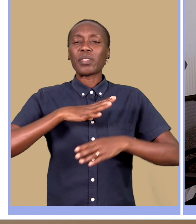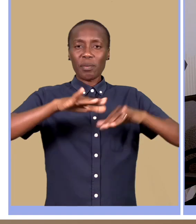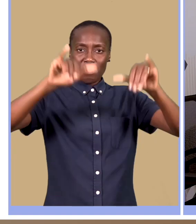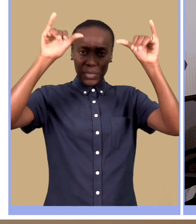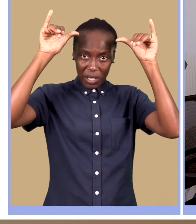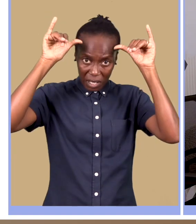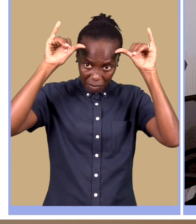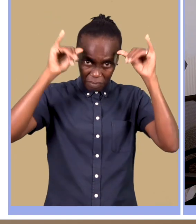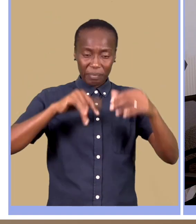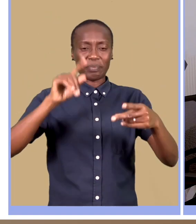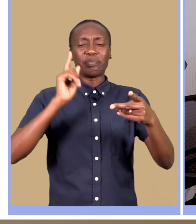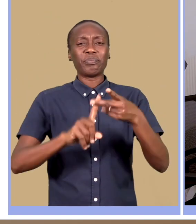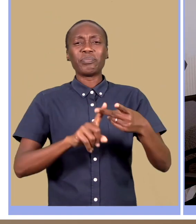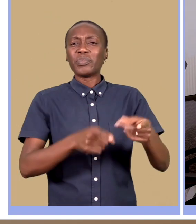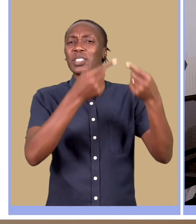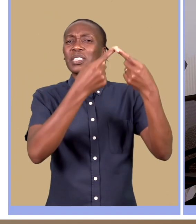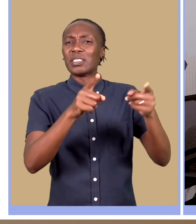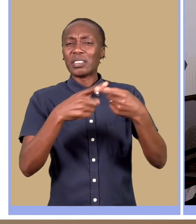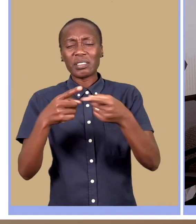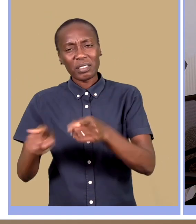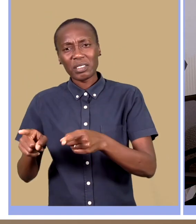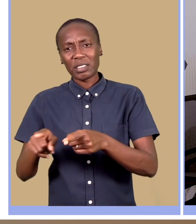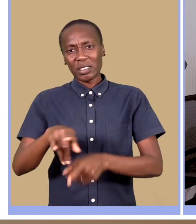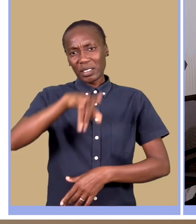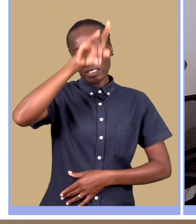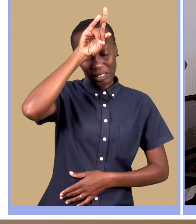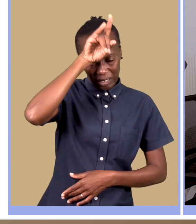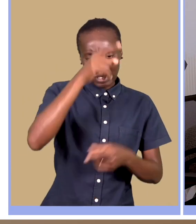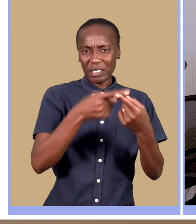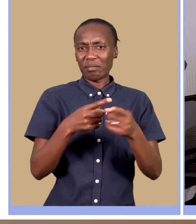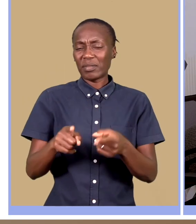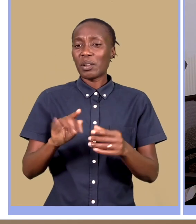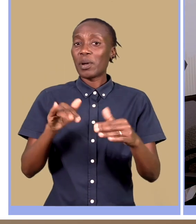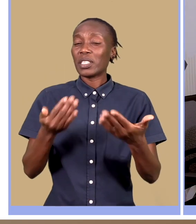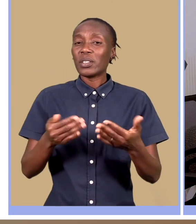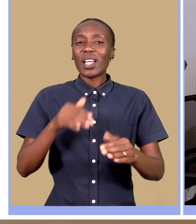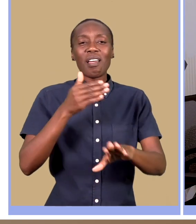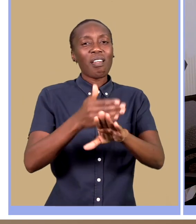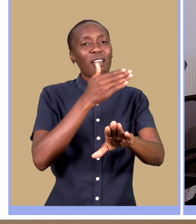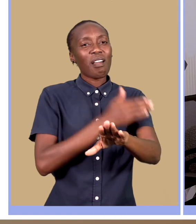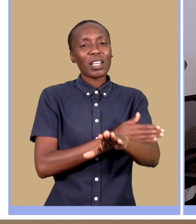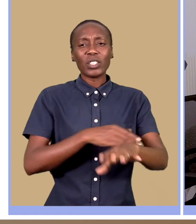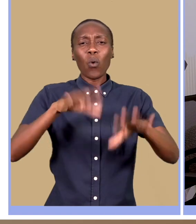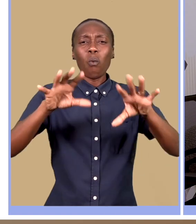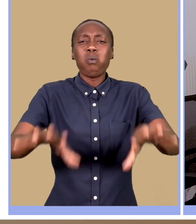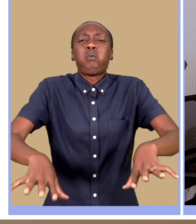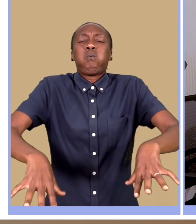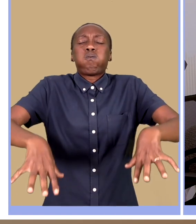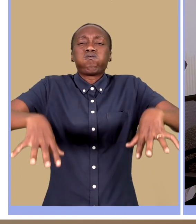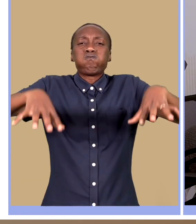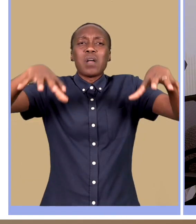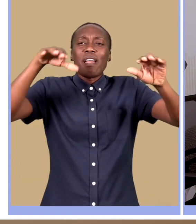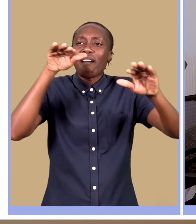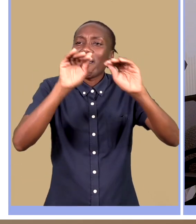bovino ali e, aliás, muita criação. Mas quando houve cheias, foram alertadas para